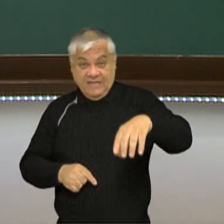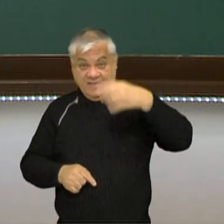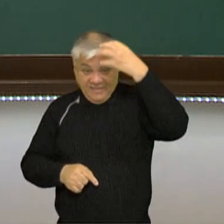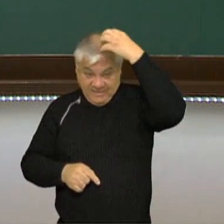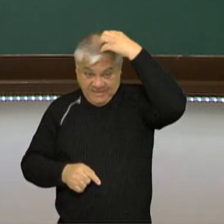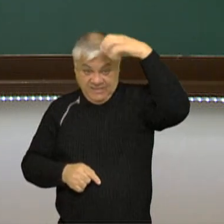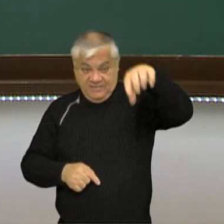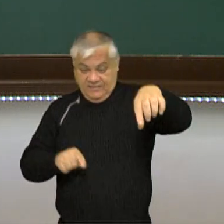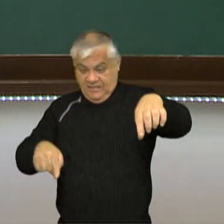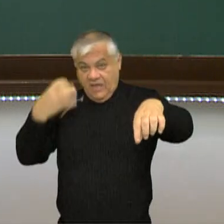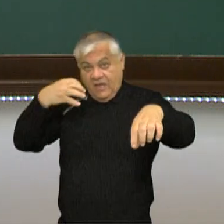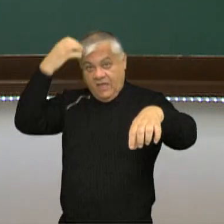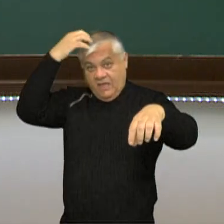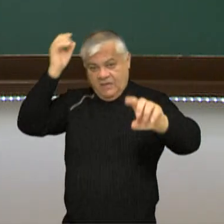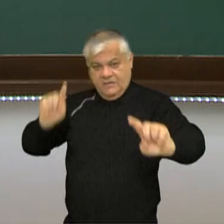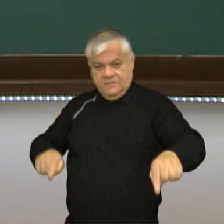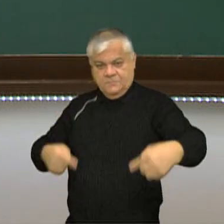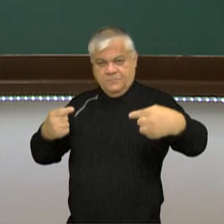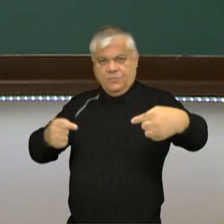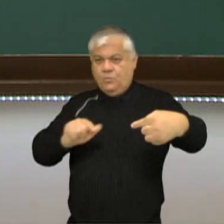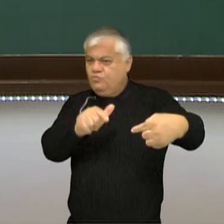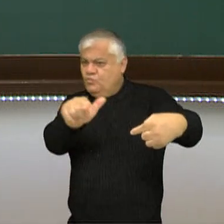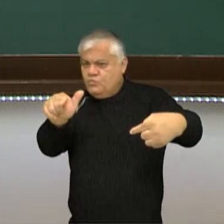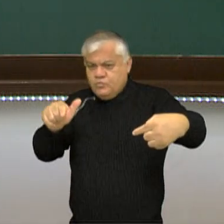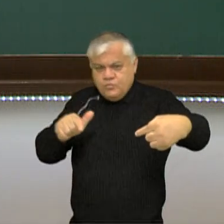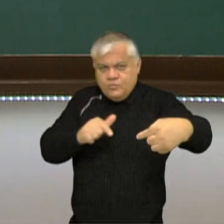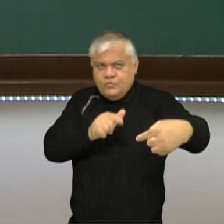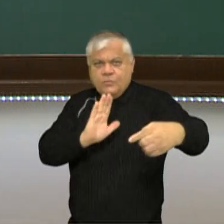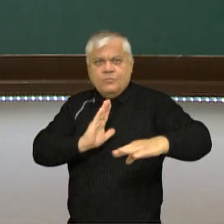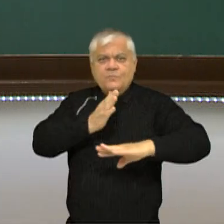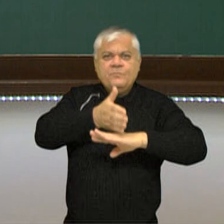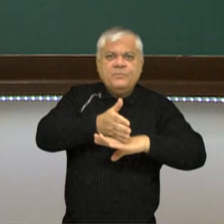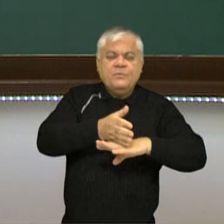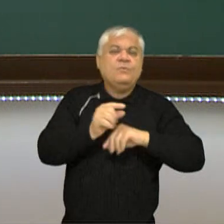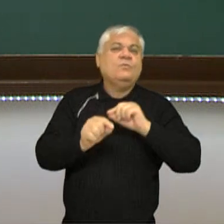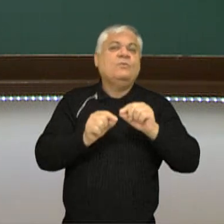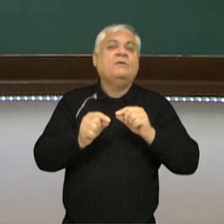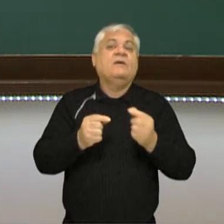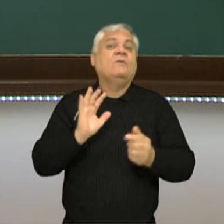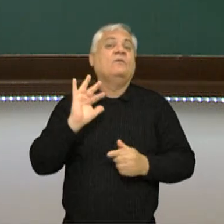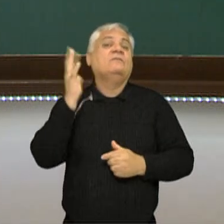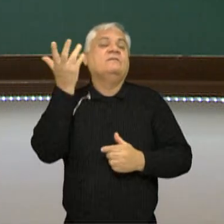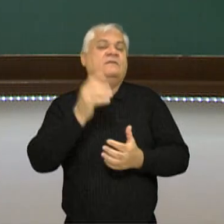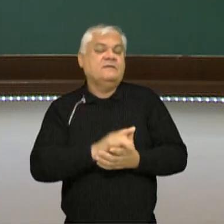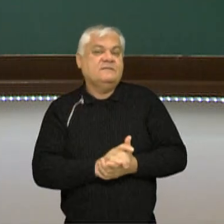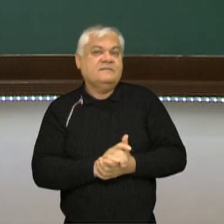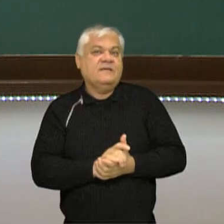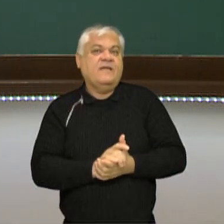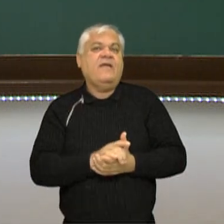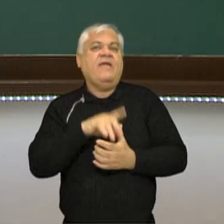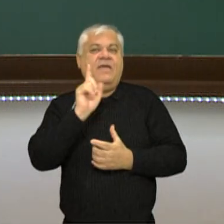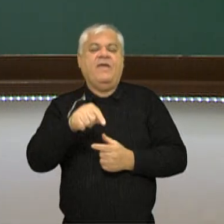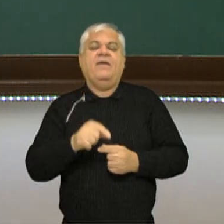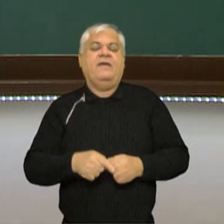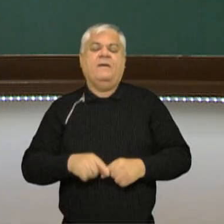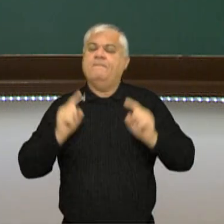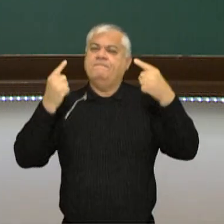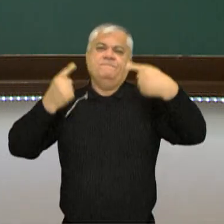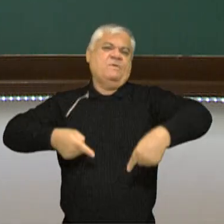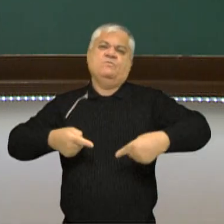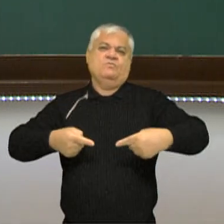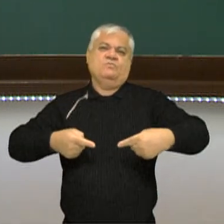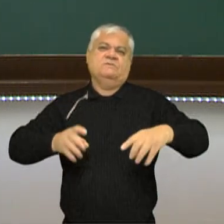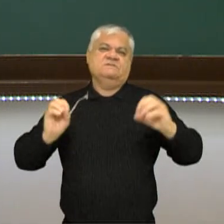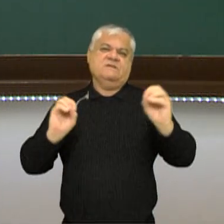haver material suficiente para que um dos jogadores aplique checkmate no adversário, a partida é dada como empatada. A